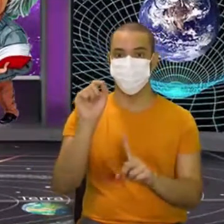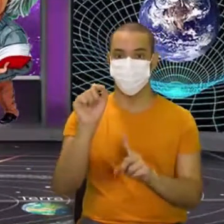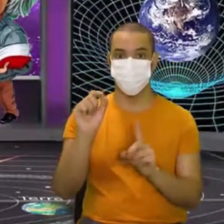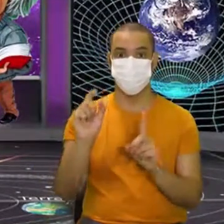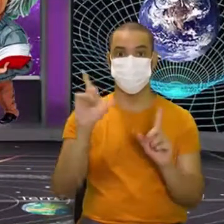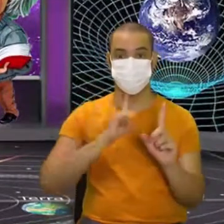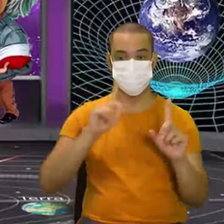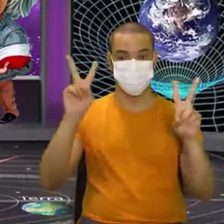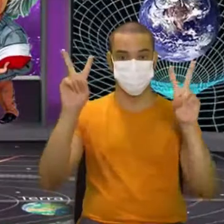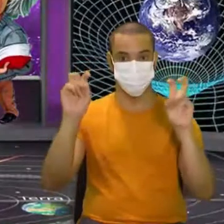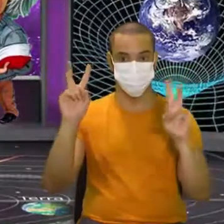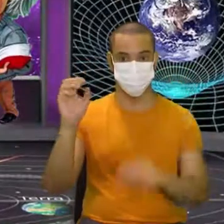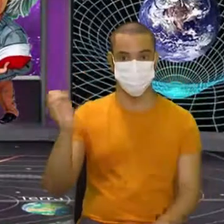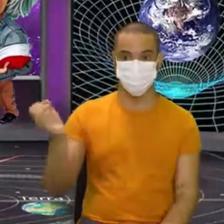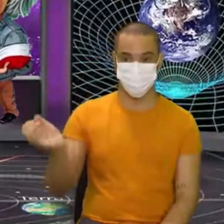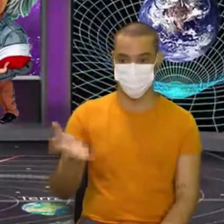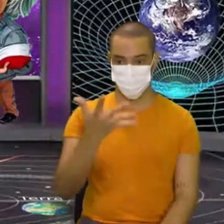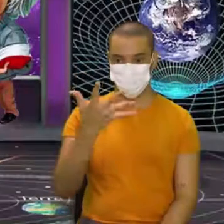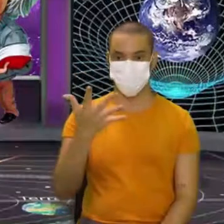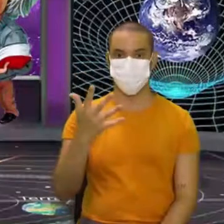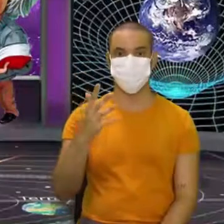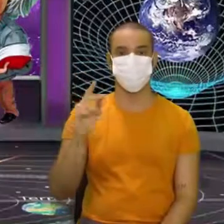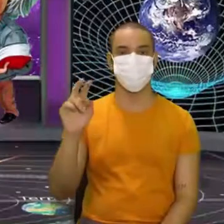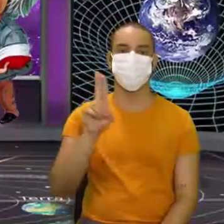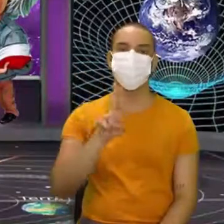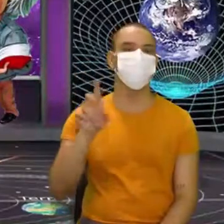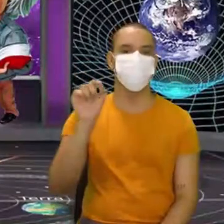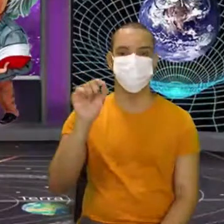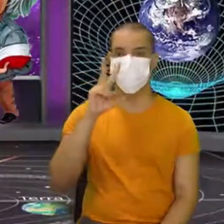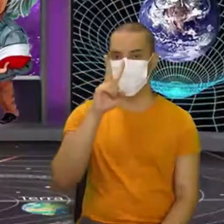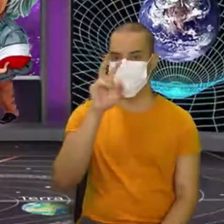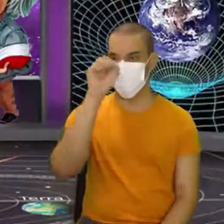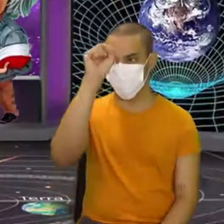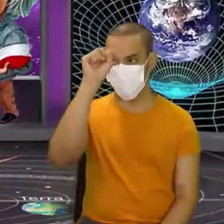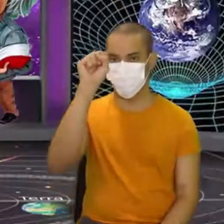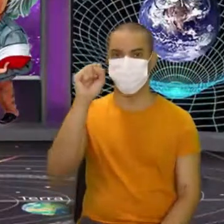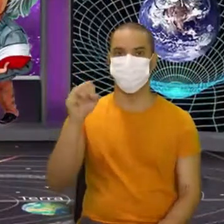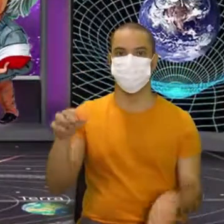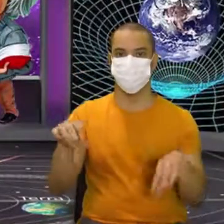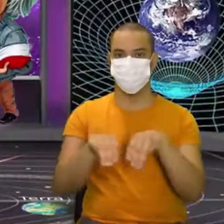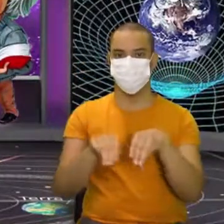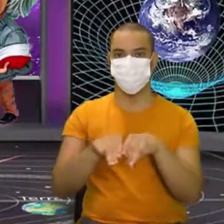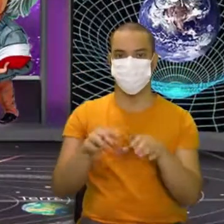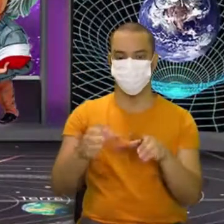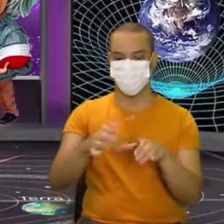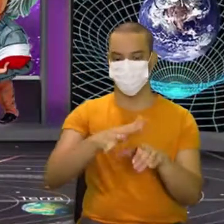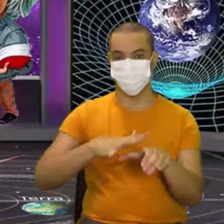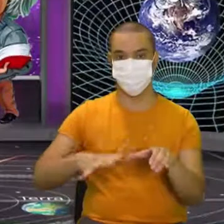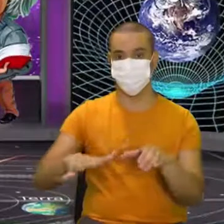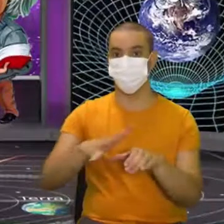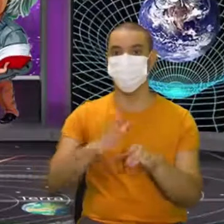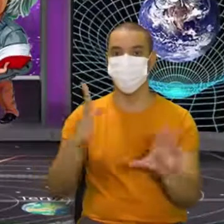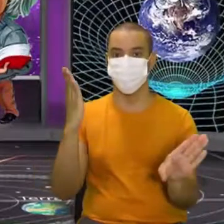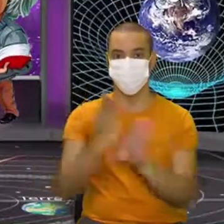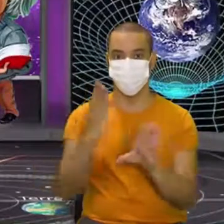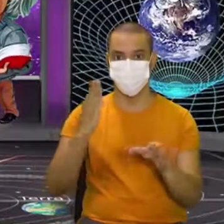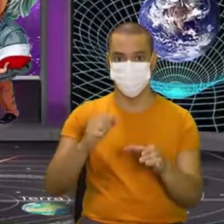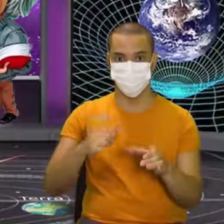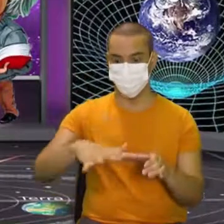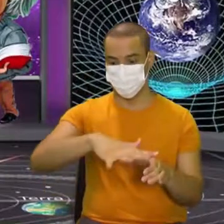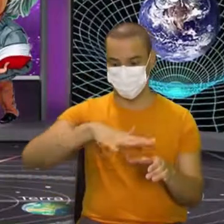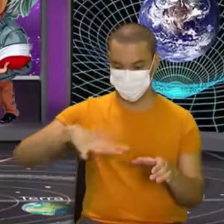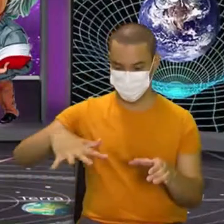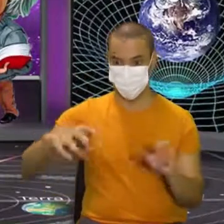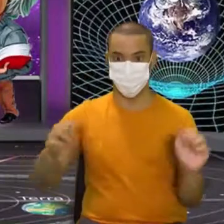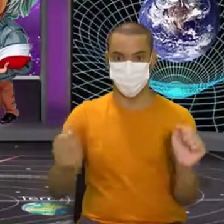chamado força magnética epsa o que que é isso é uma força gerado por quem por um campo magnético